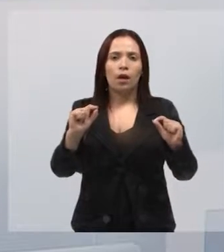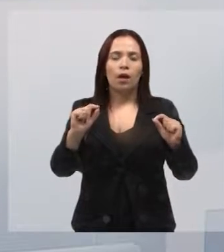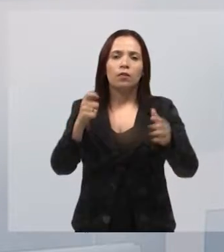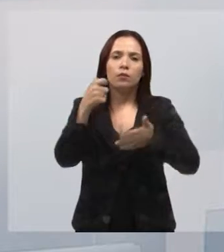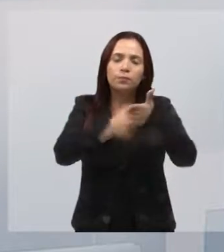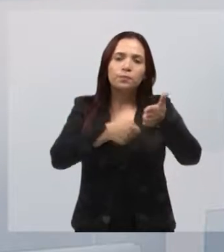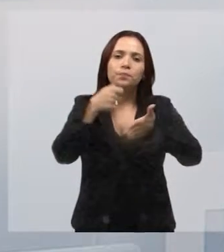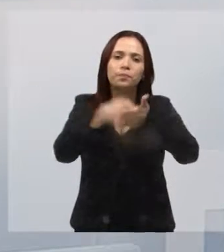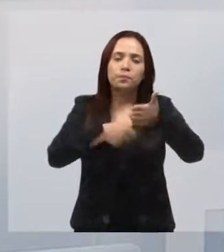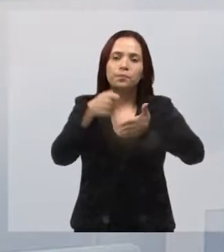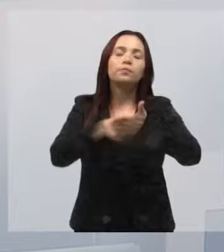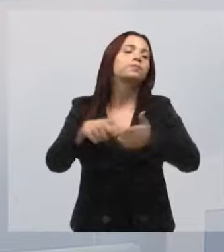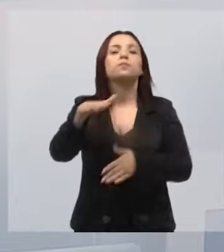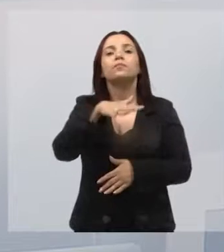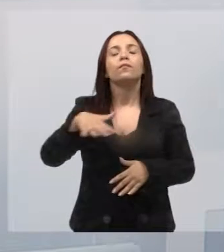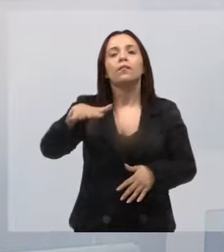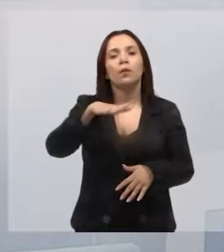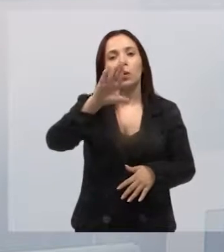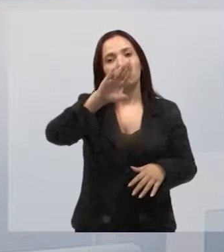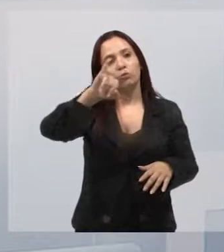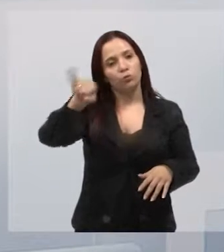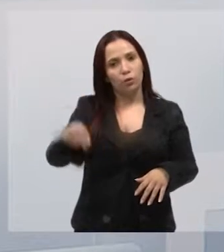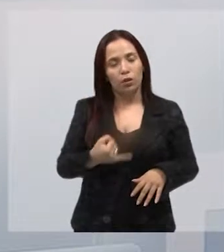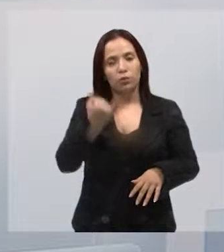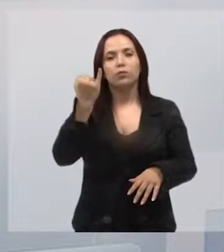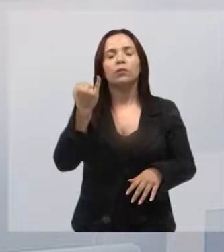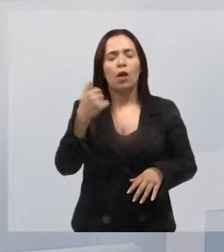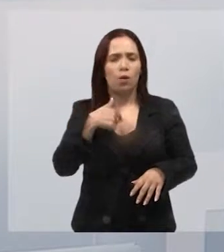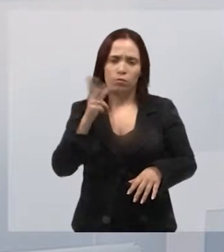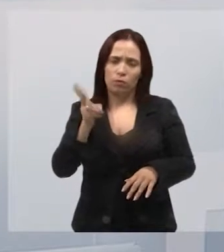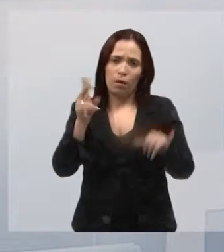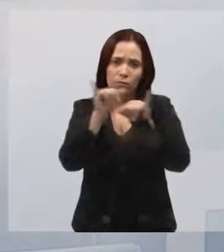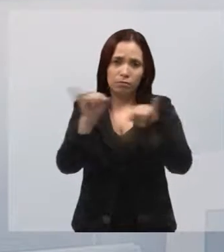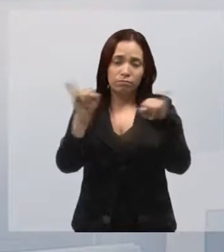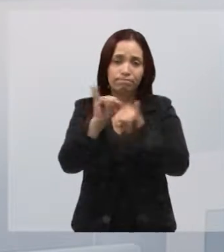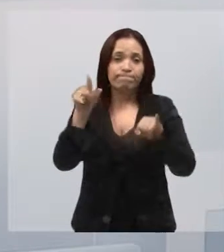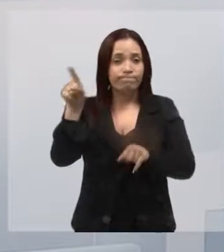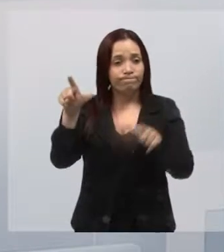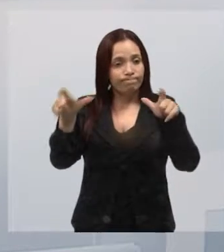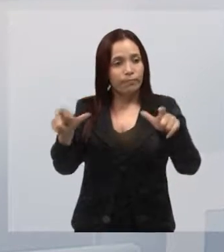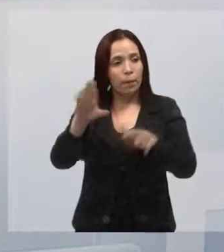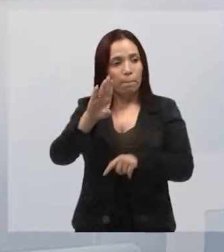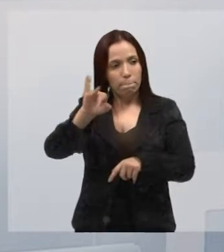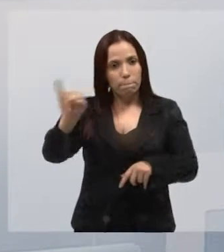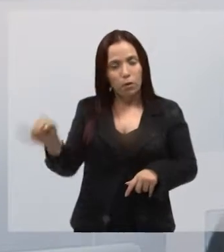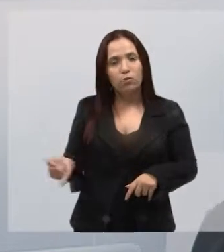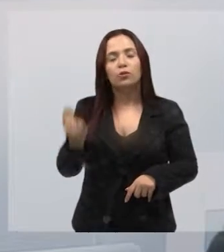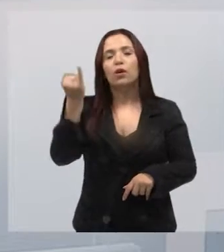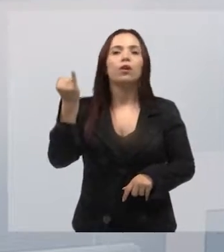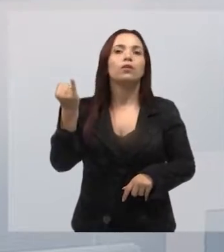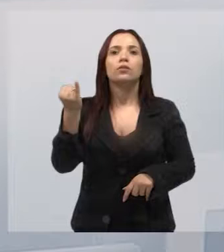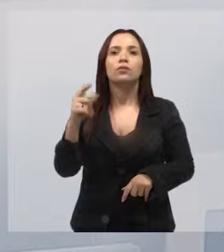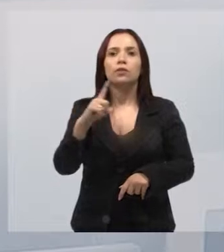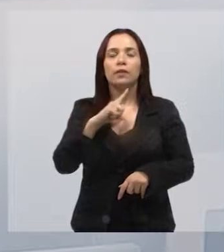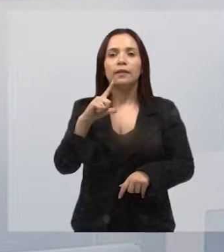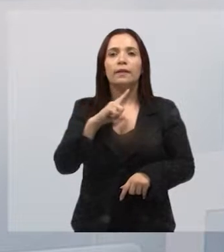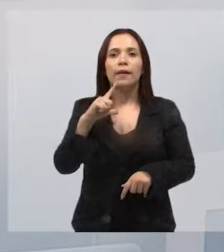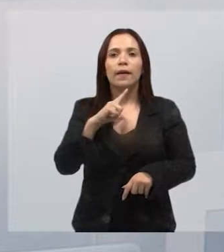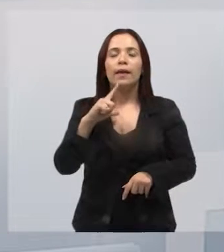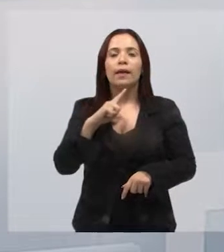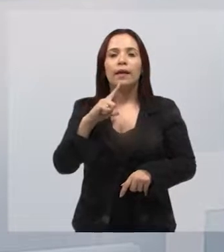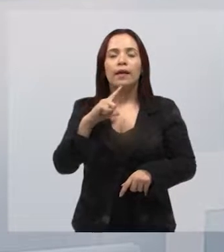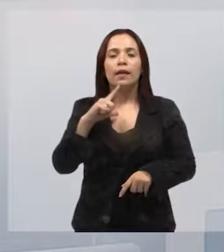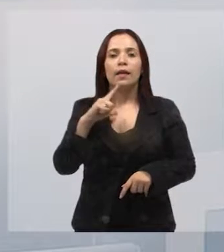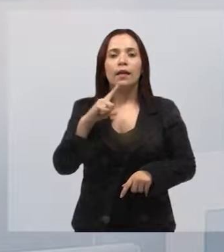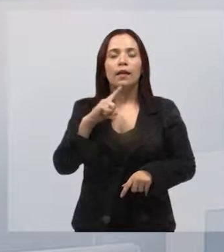atuante dentro do bairro do Bom Jardim. Inclusive, eu sempre digo, o Bom Jardim é um antes e um depois do prefeito Roberto